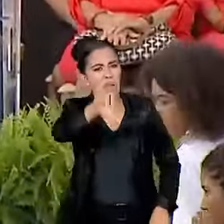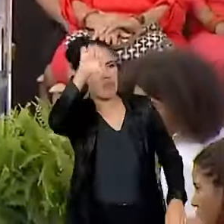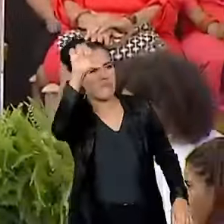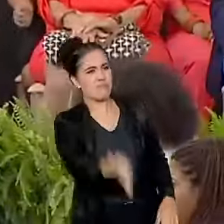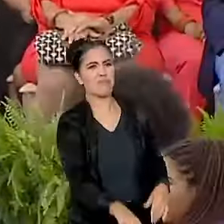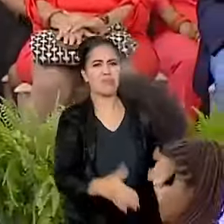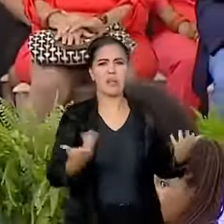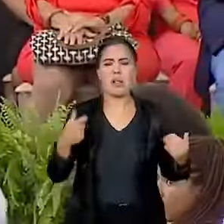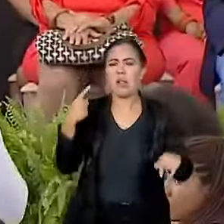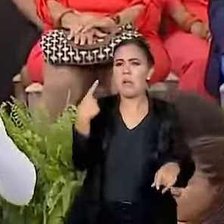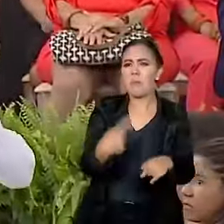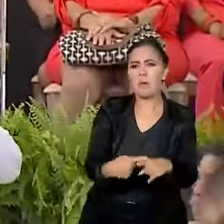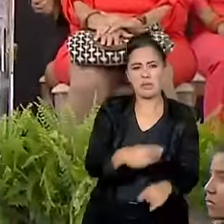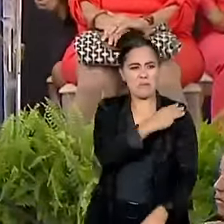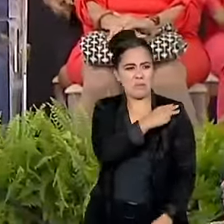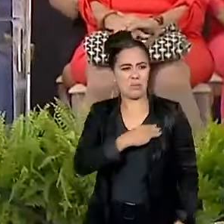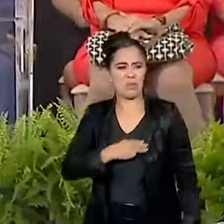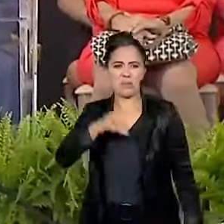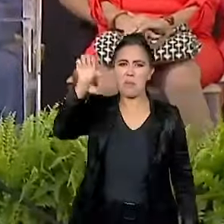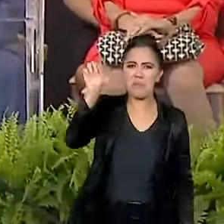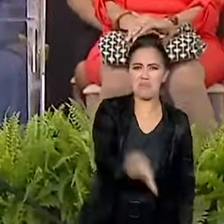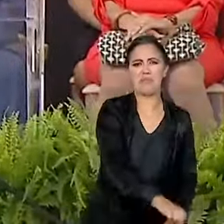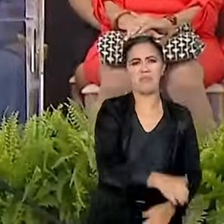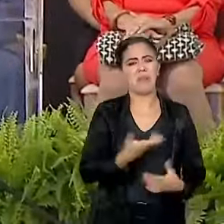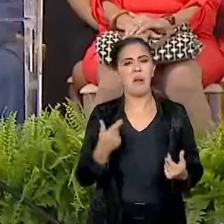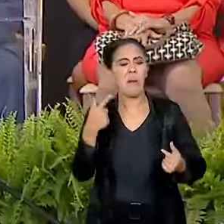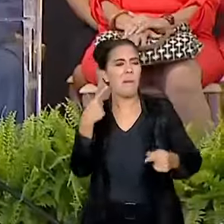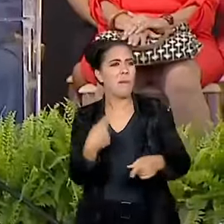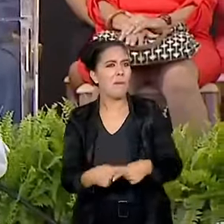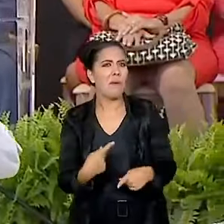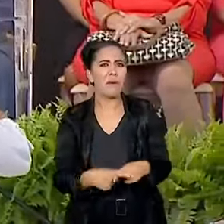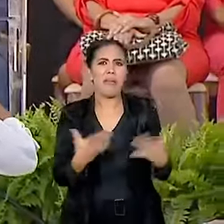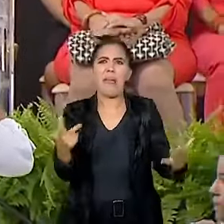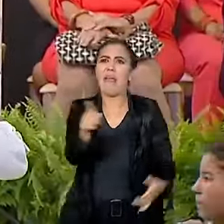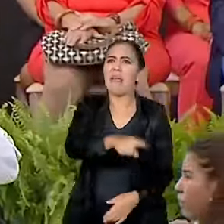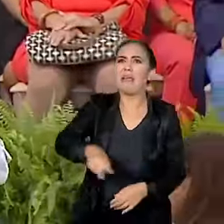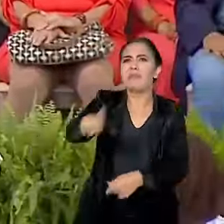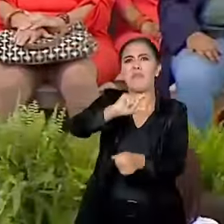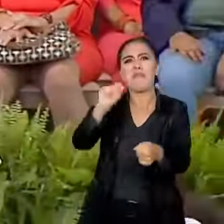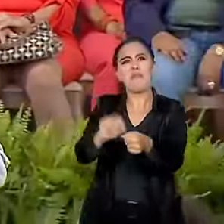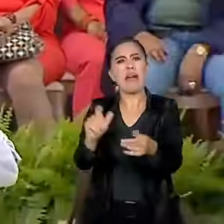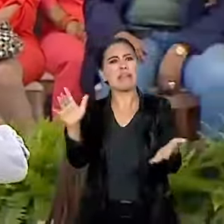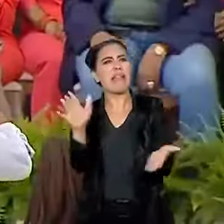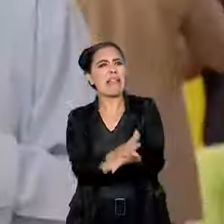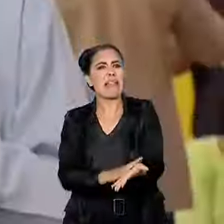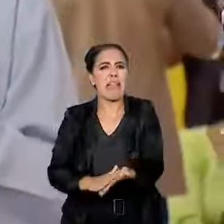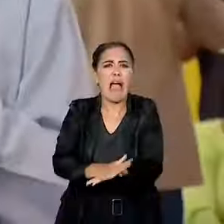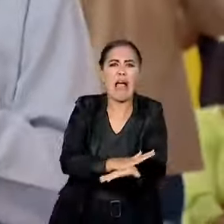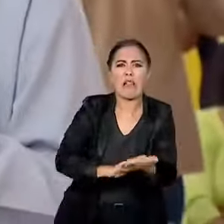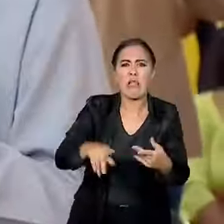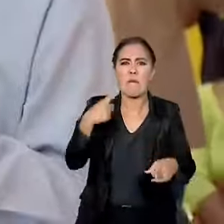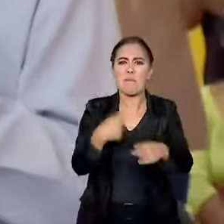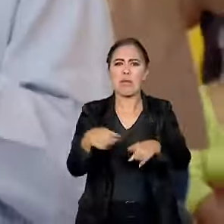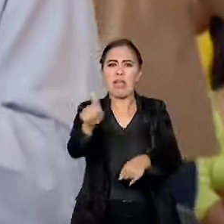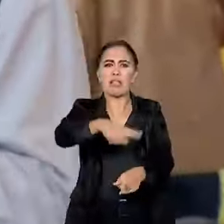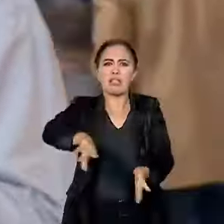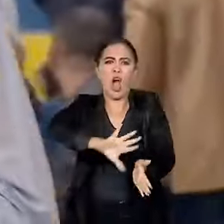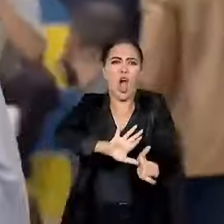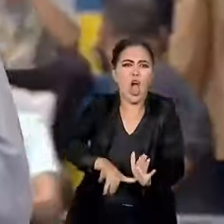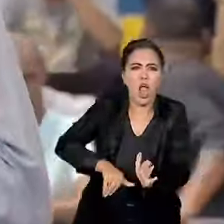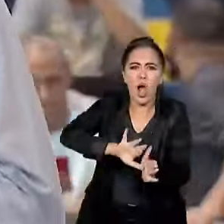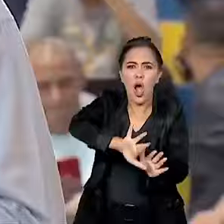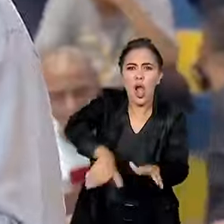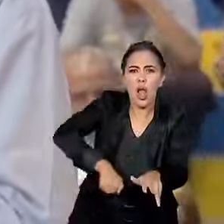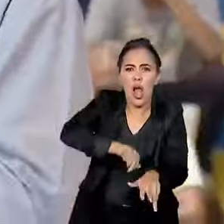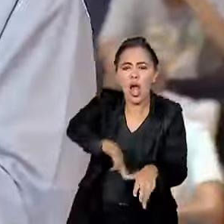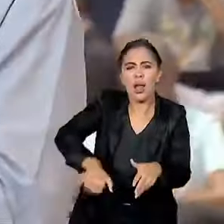prestam, porque esses ministros não prestam, porque eles não fazem nada. Porque eles só roubam e eles não